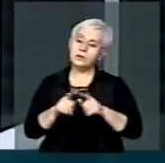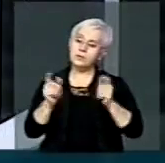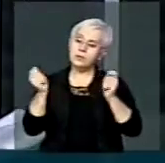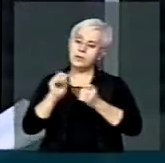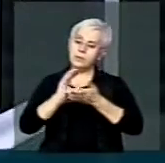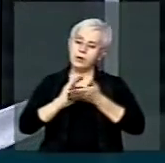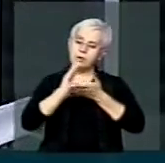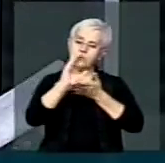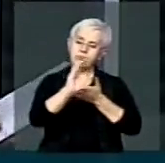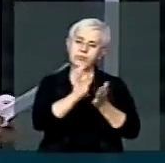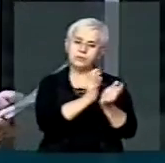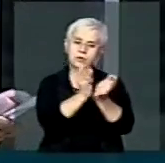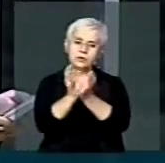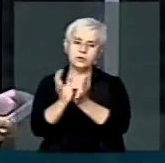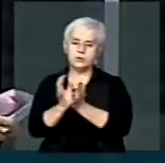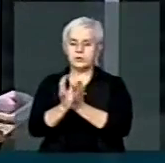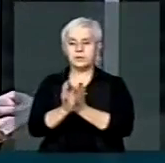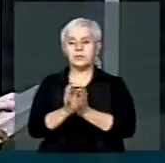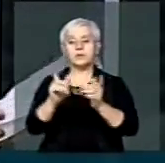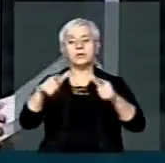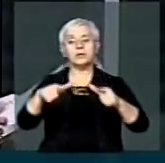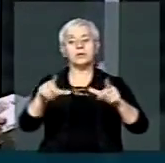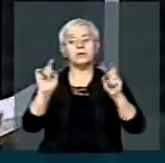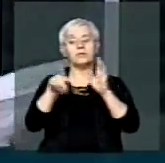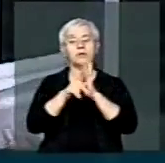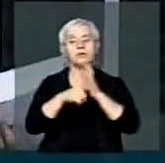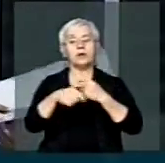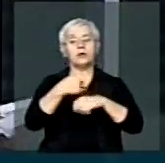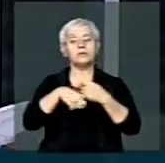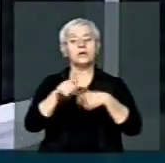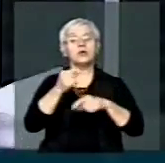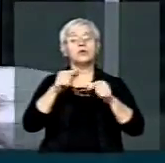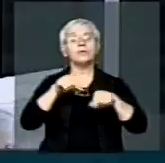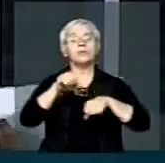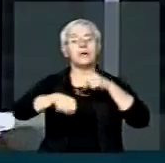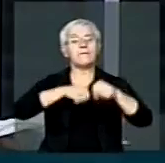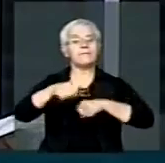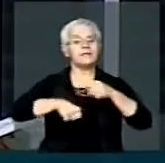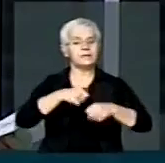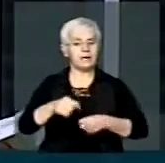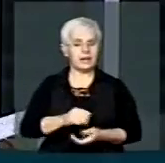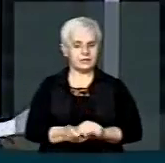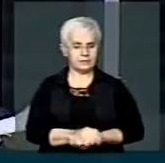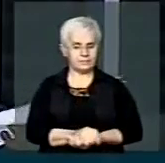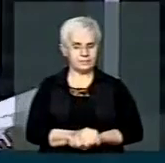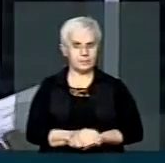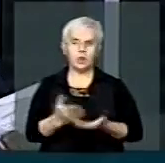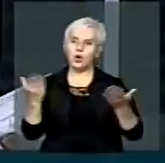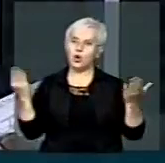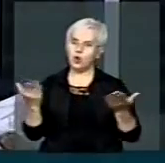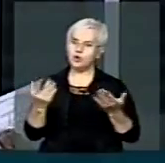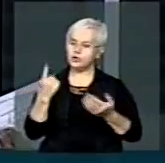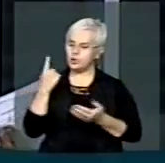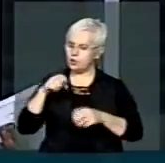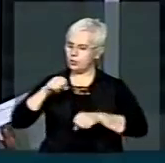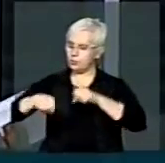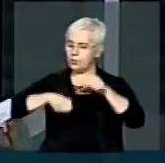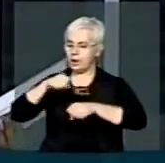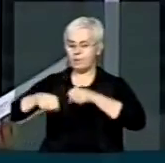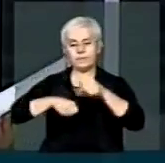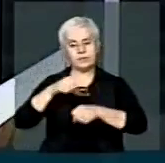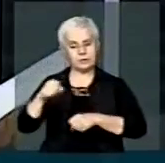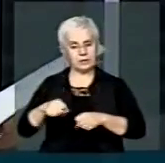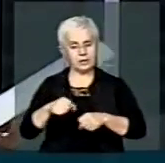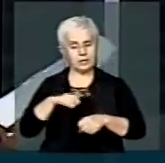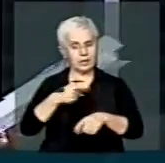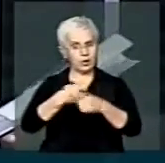estendidos para este setor da economia. Hoje, senhor presidente, uma bicicleta, quando